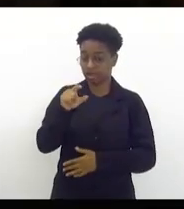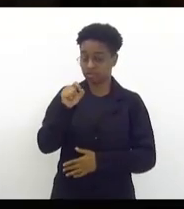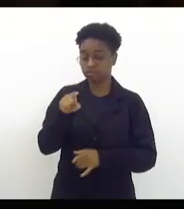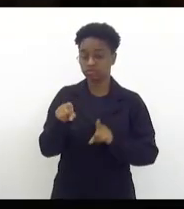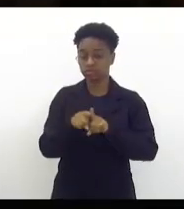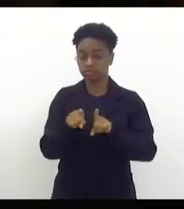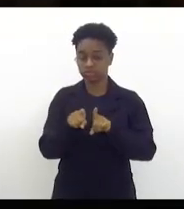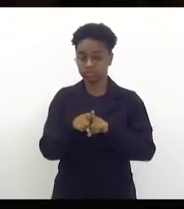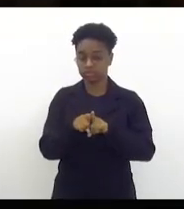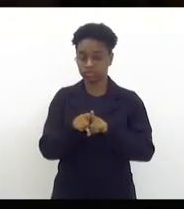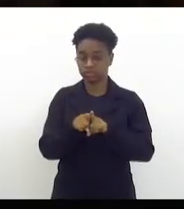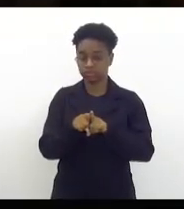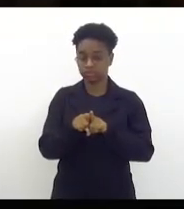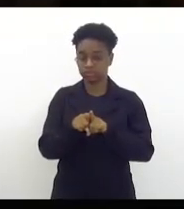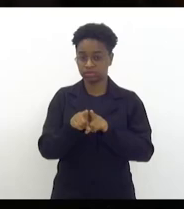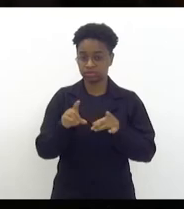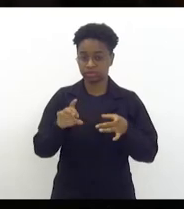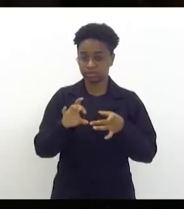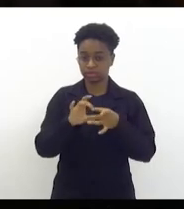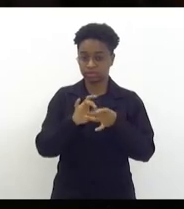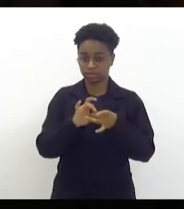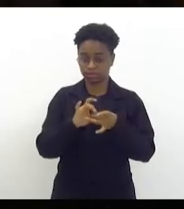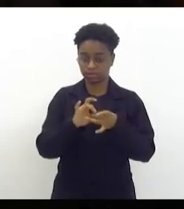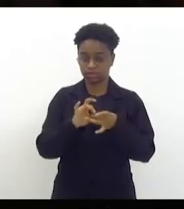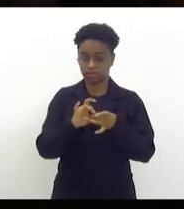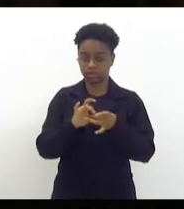faz parte da nossa bandeira,